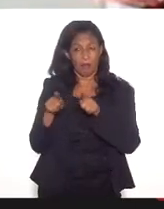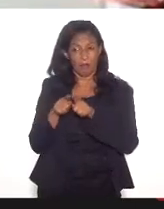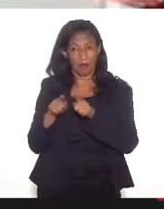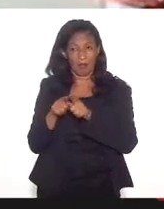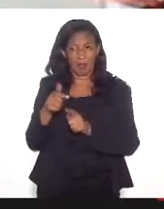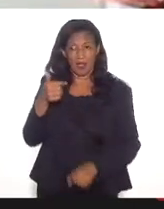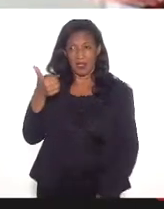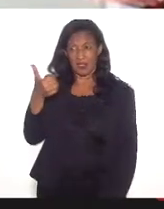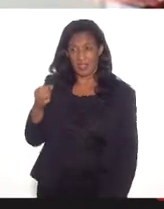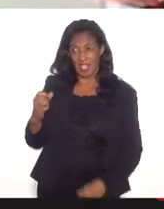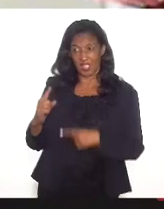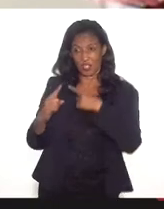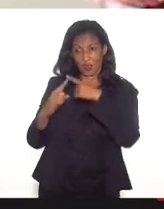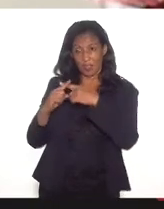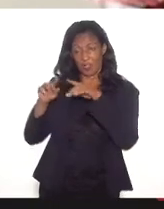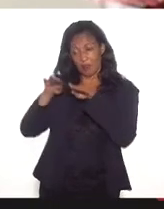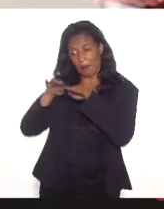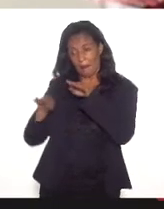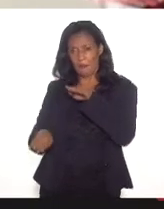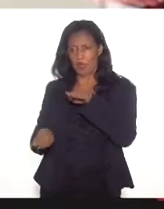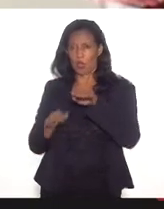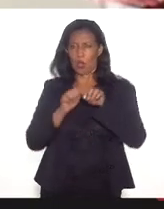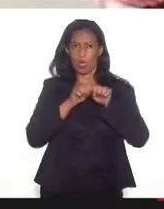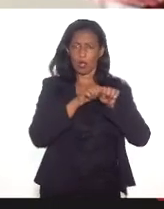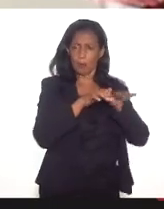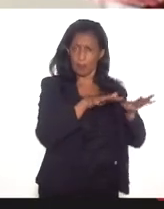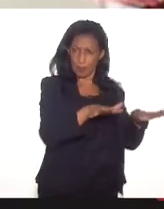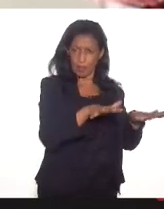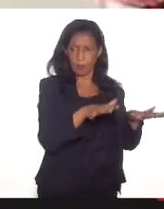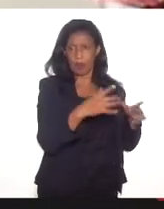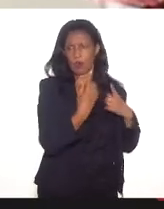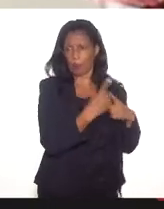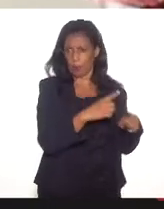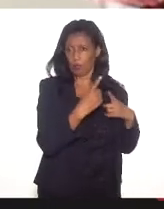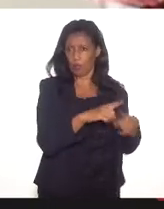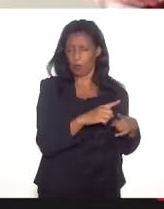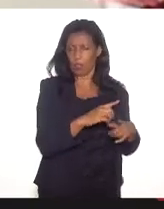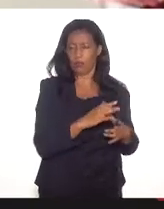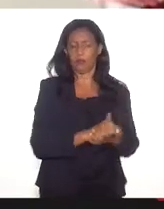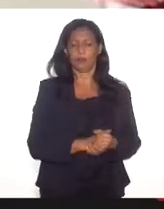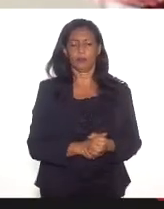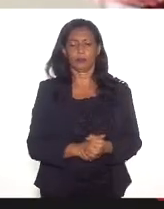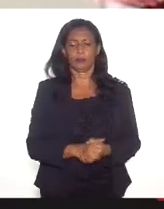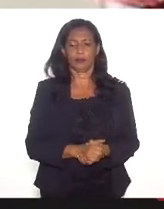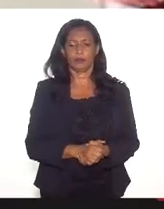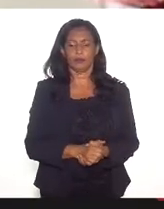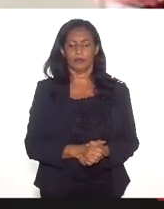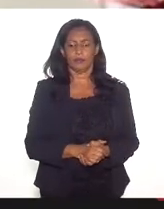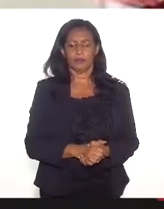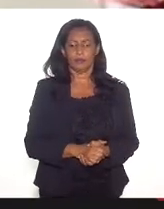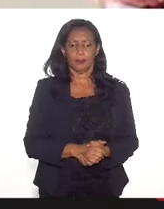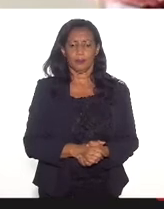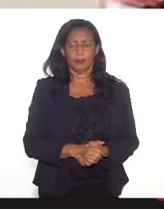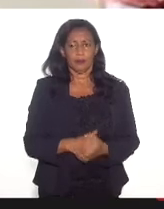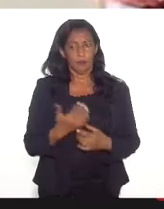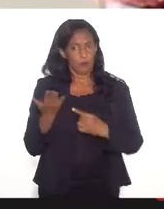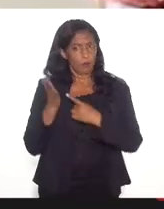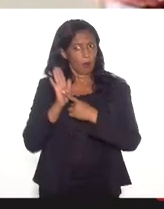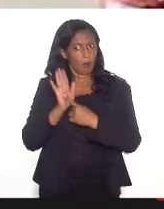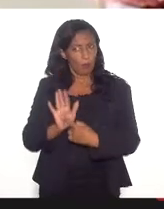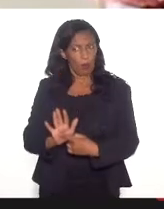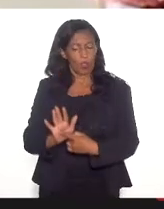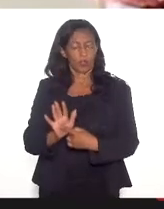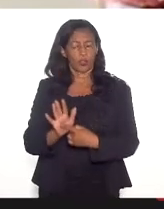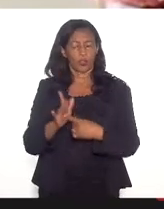cerca de 10 vezes mais baixos do que essa pandemia está provocando de morte nesse período. Isso mostra a gravidade